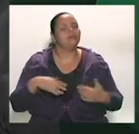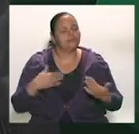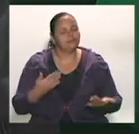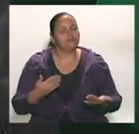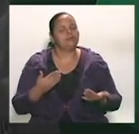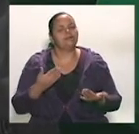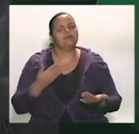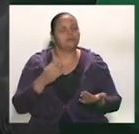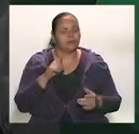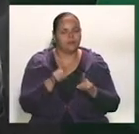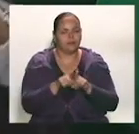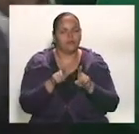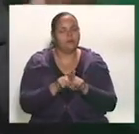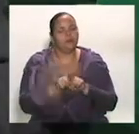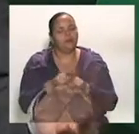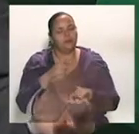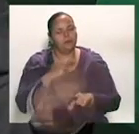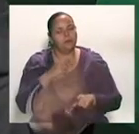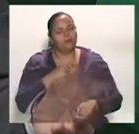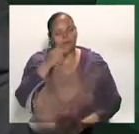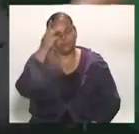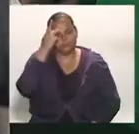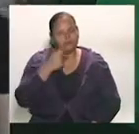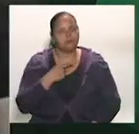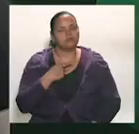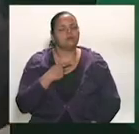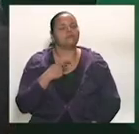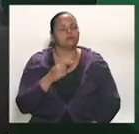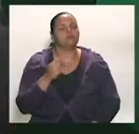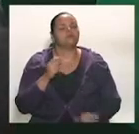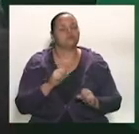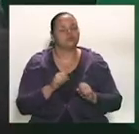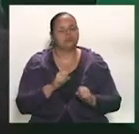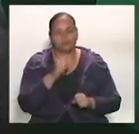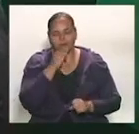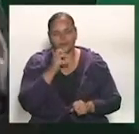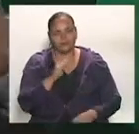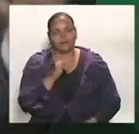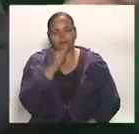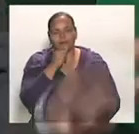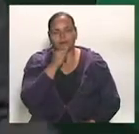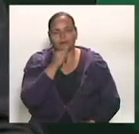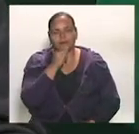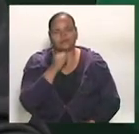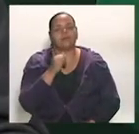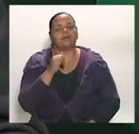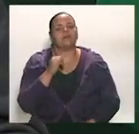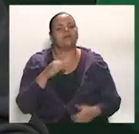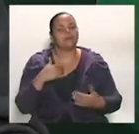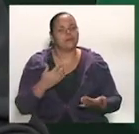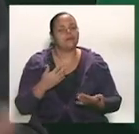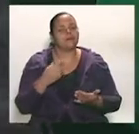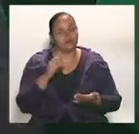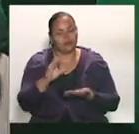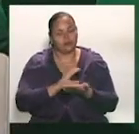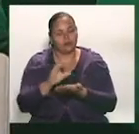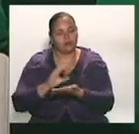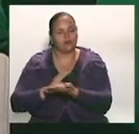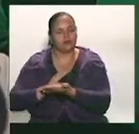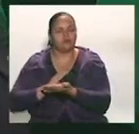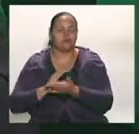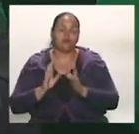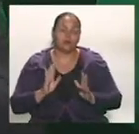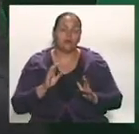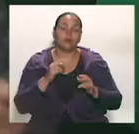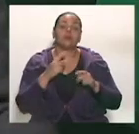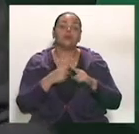eles também têm autonomia e também podem ter o seu registro cassado se, por exemplo, receberem recursos do exterior. Então, por que com o